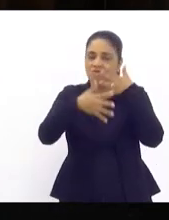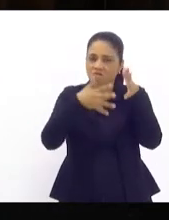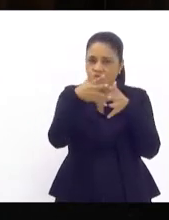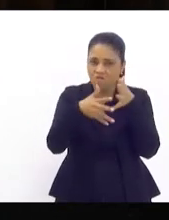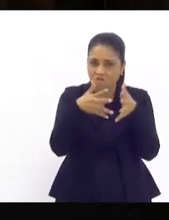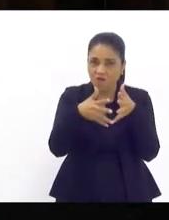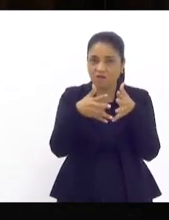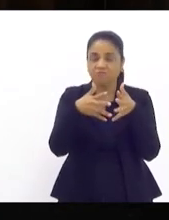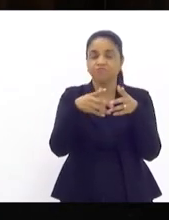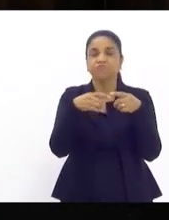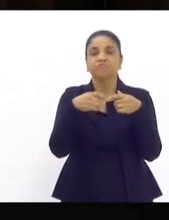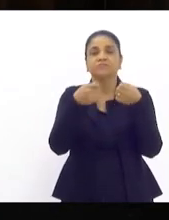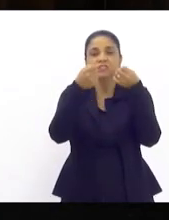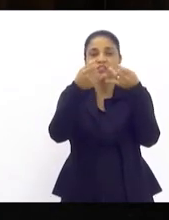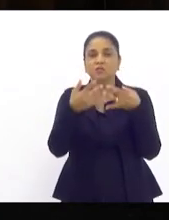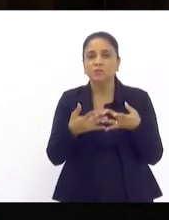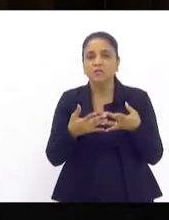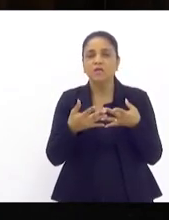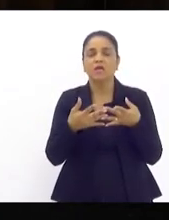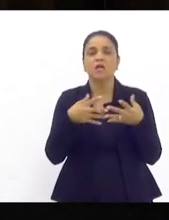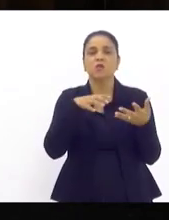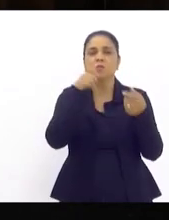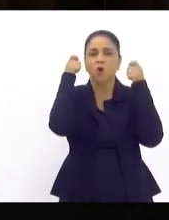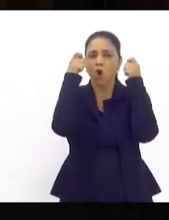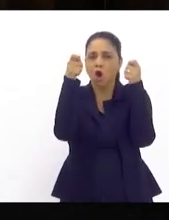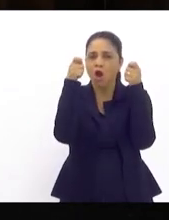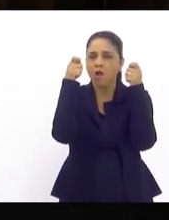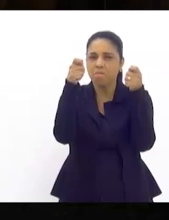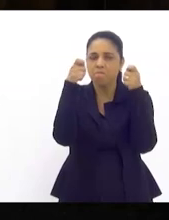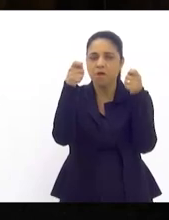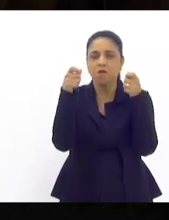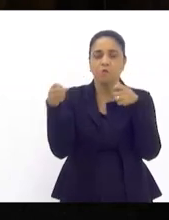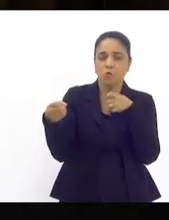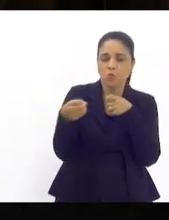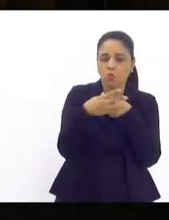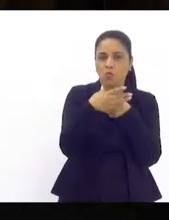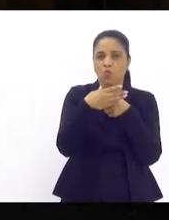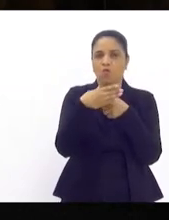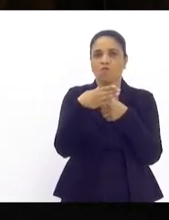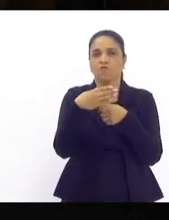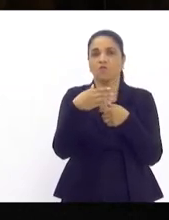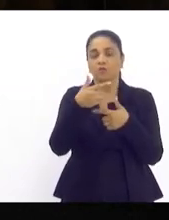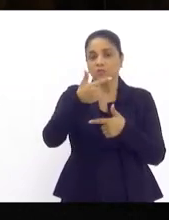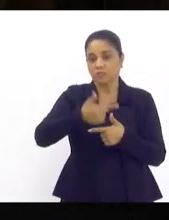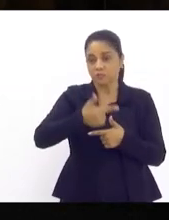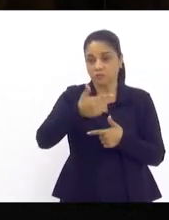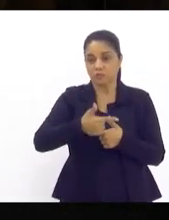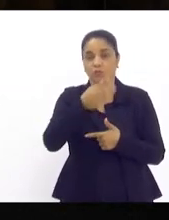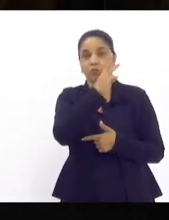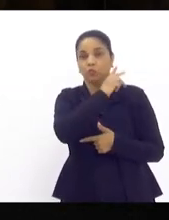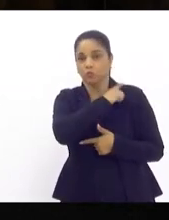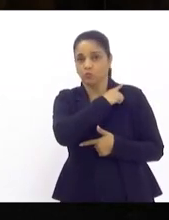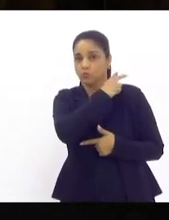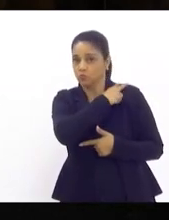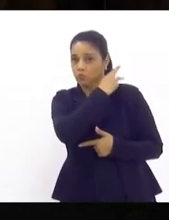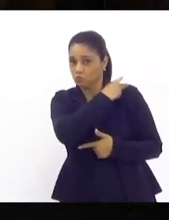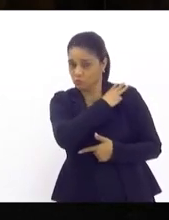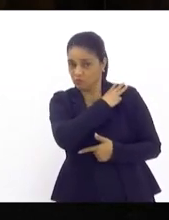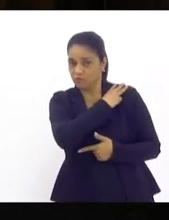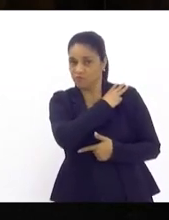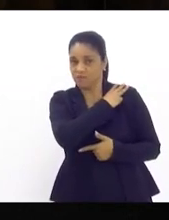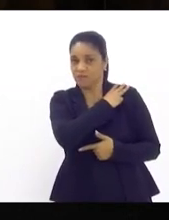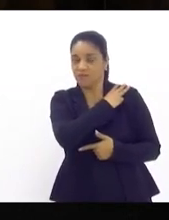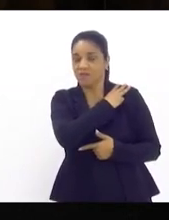falando da necessidade de uma campanha pela revogação do novo ensino médio. O novo ensino médio, ele